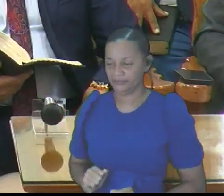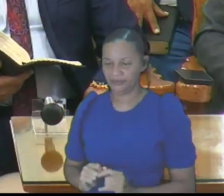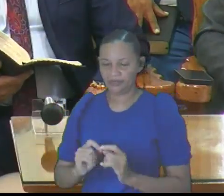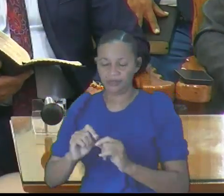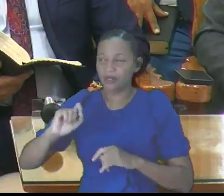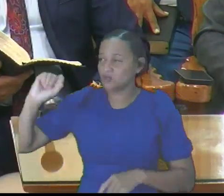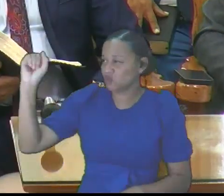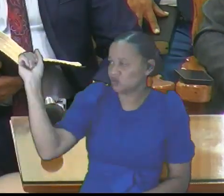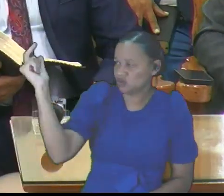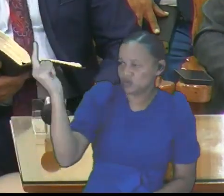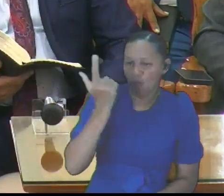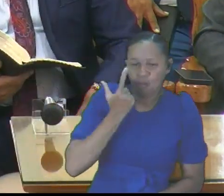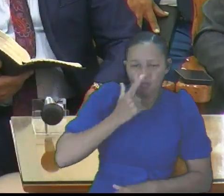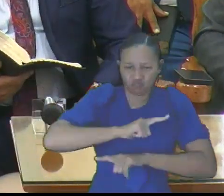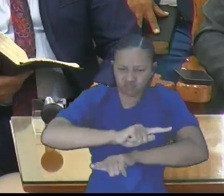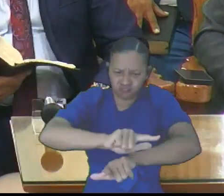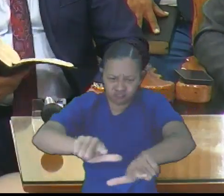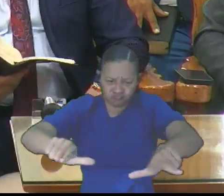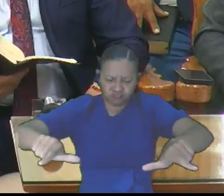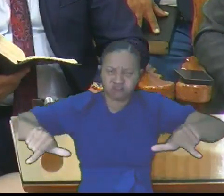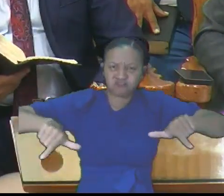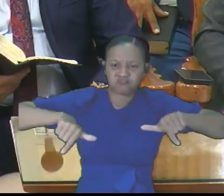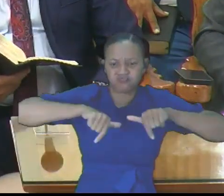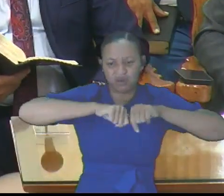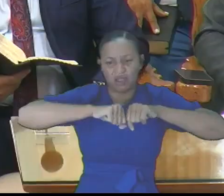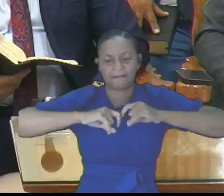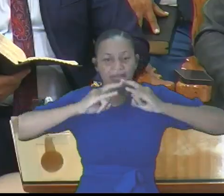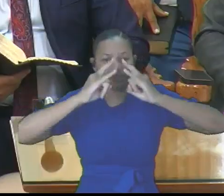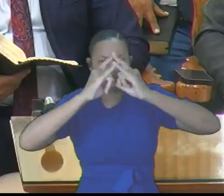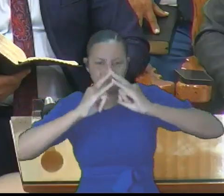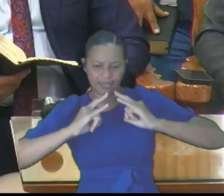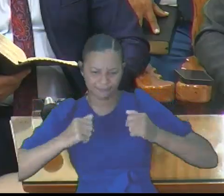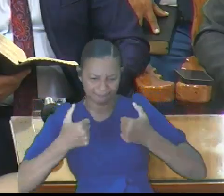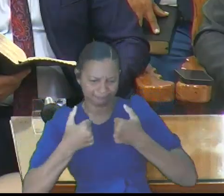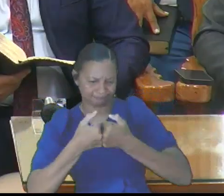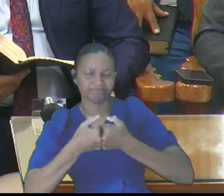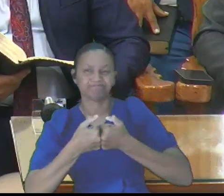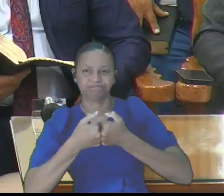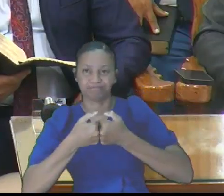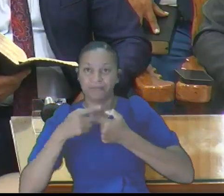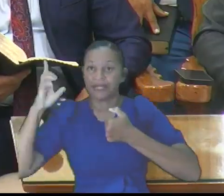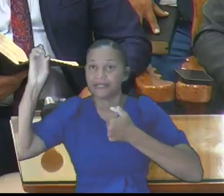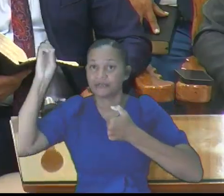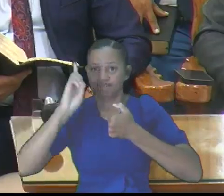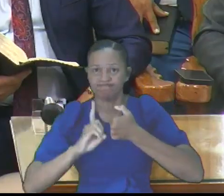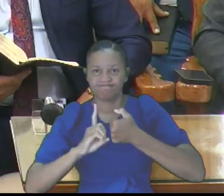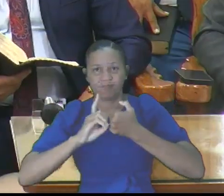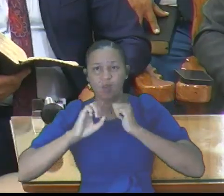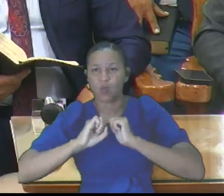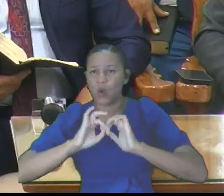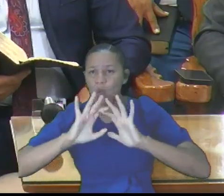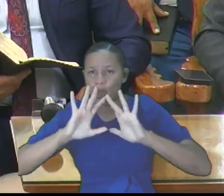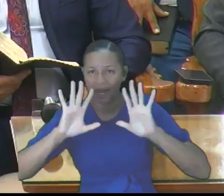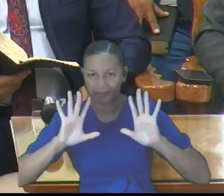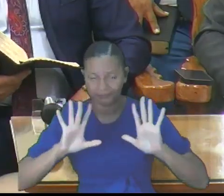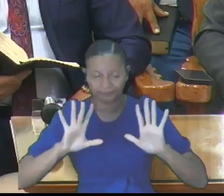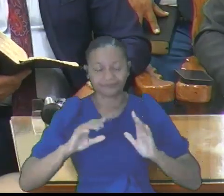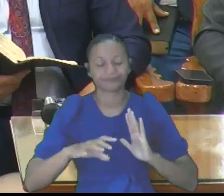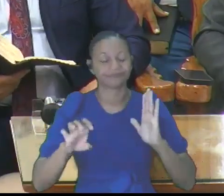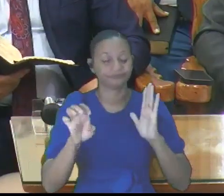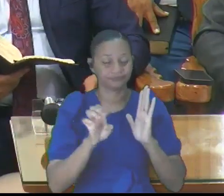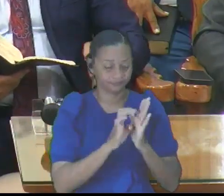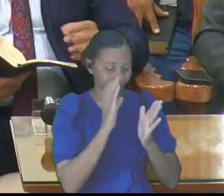deserto, ele era o lugar onde a glória de Deus habitava. Vamos ver isso?